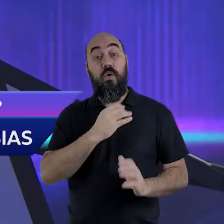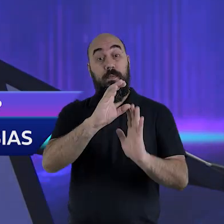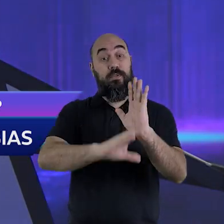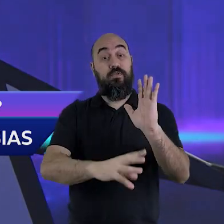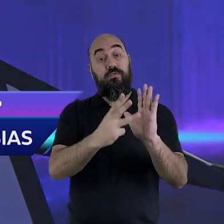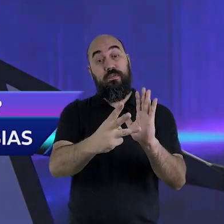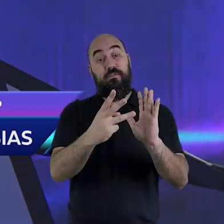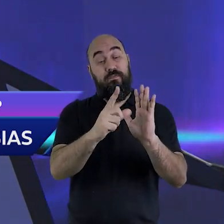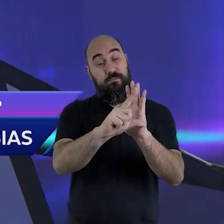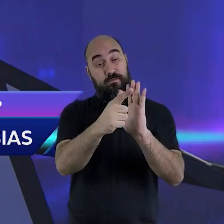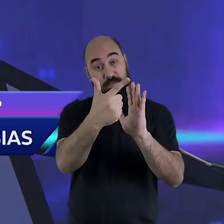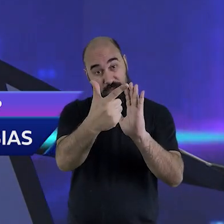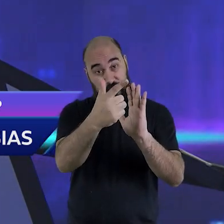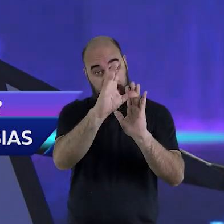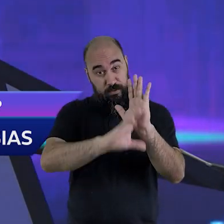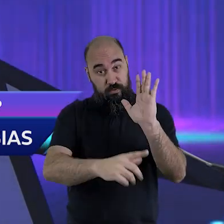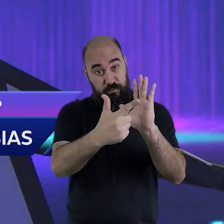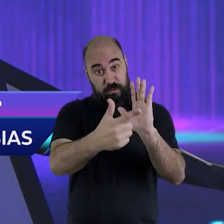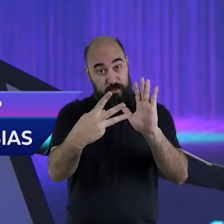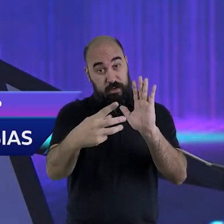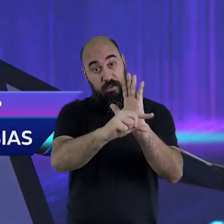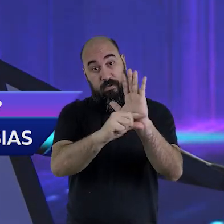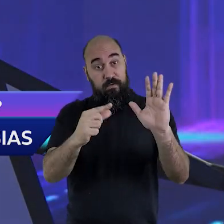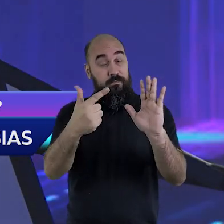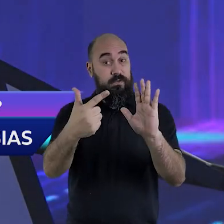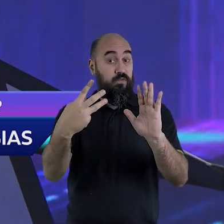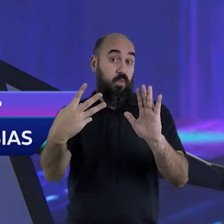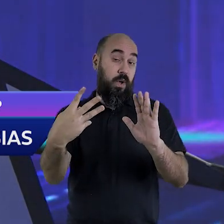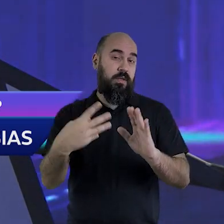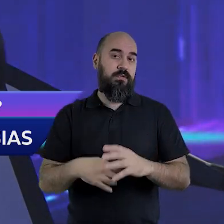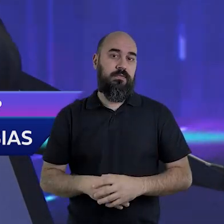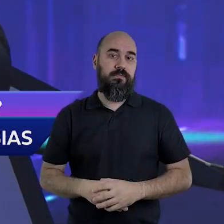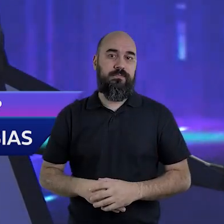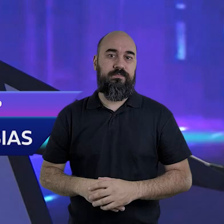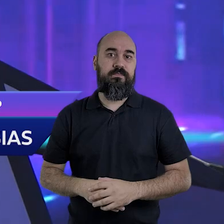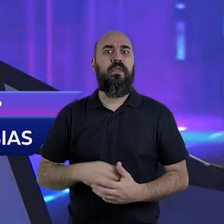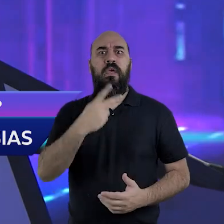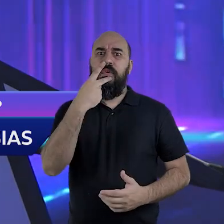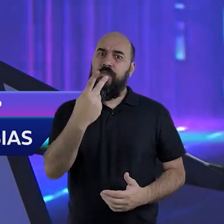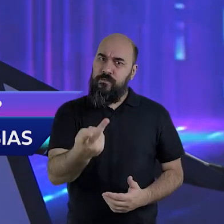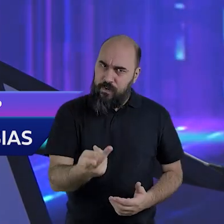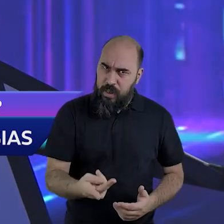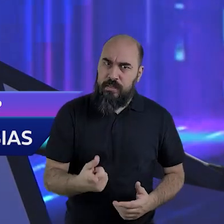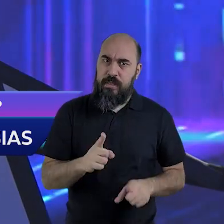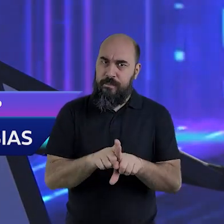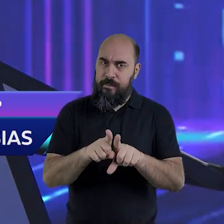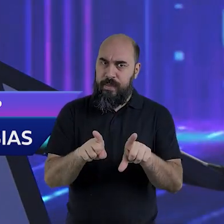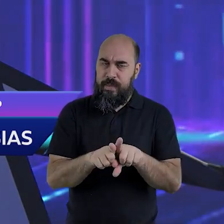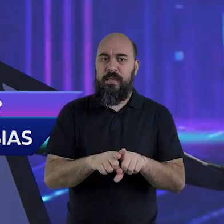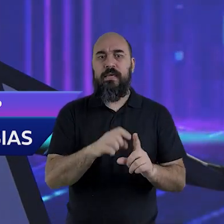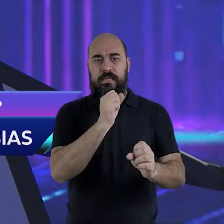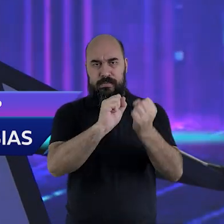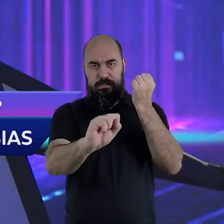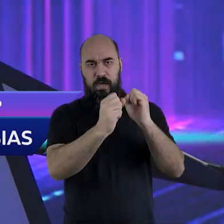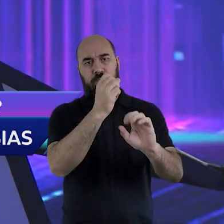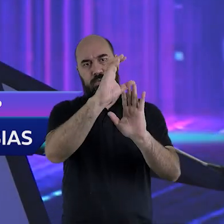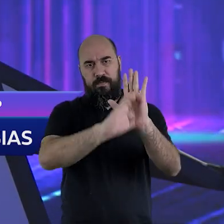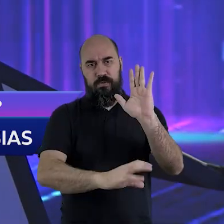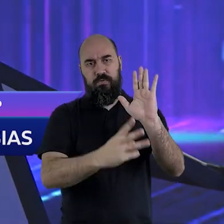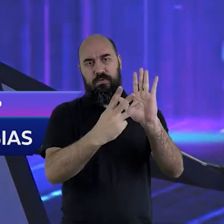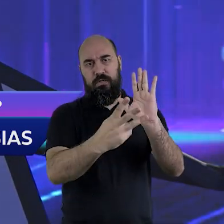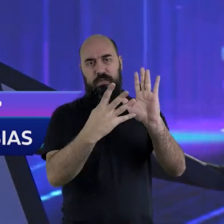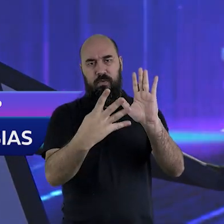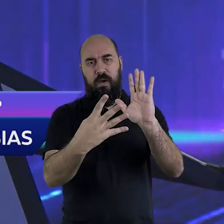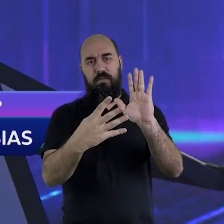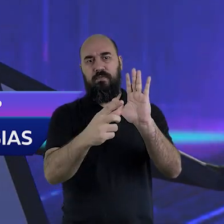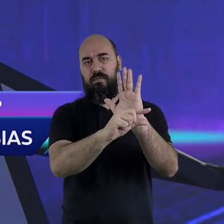24. Uma outra profecia diz que os ossos de Jesus não seriam quebrados. Isso está no Salmo 34,